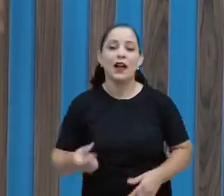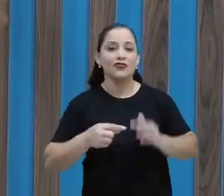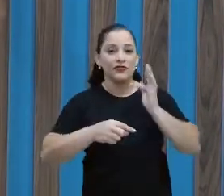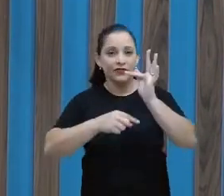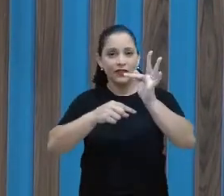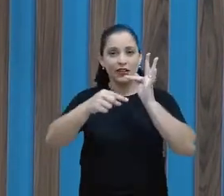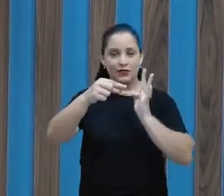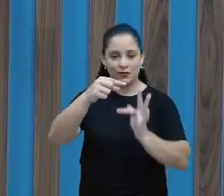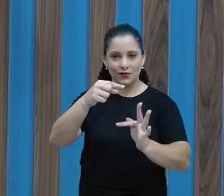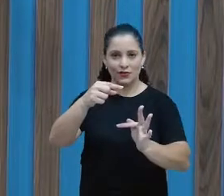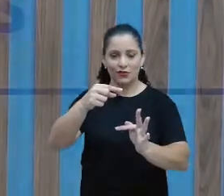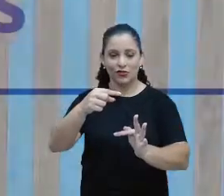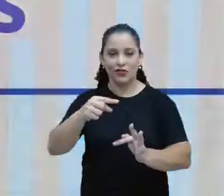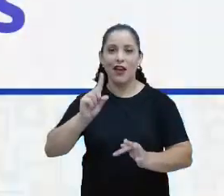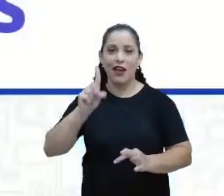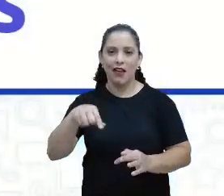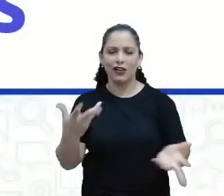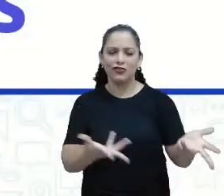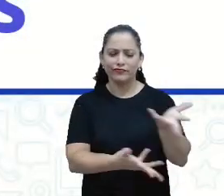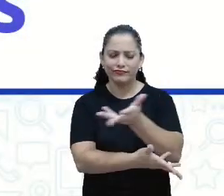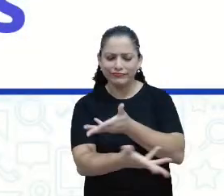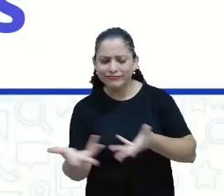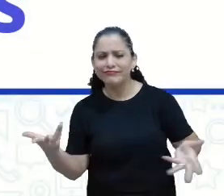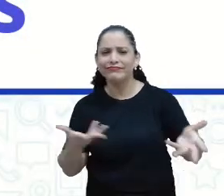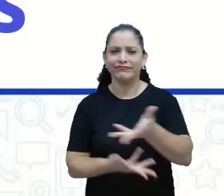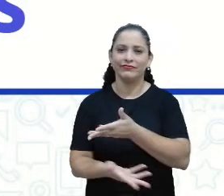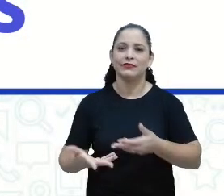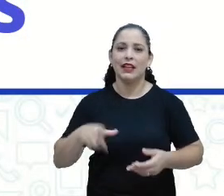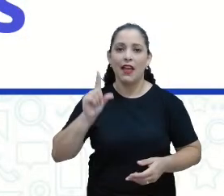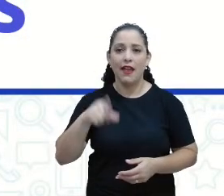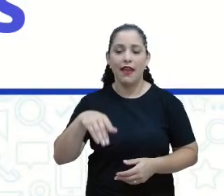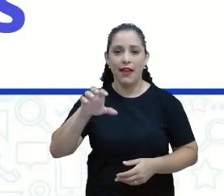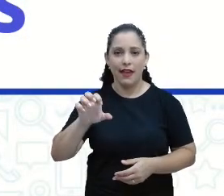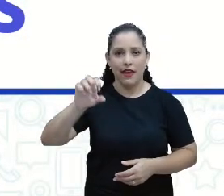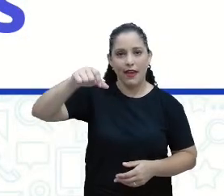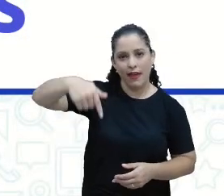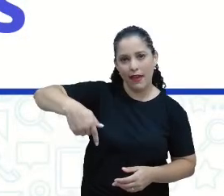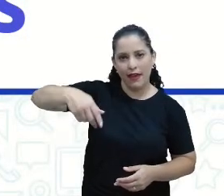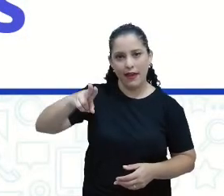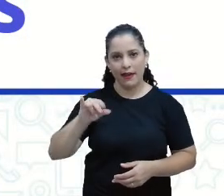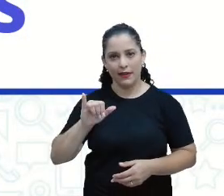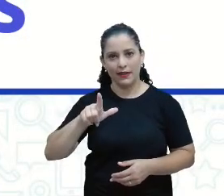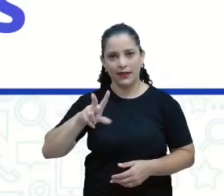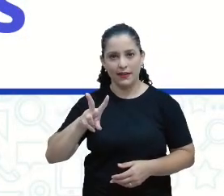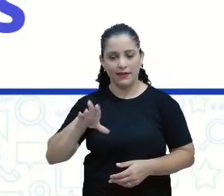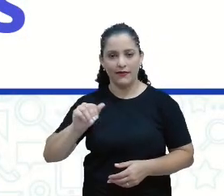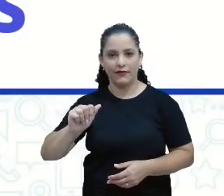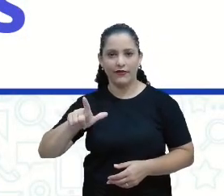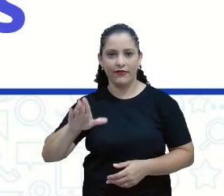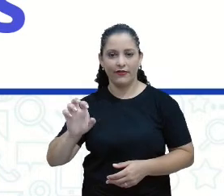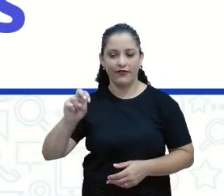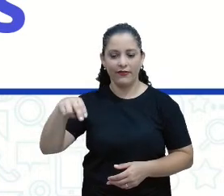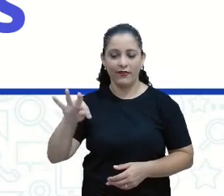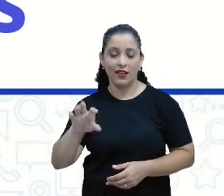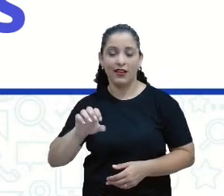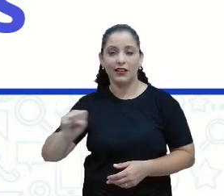elas são frações equivalentes, tá? Elas são frações que representam a mesma parte em relação